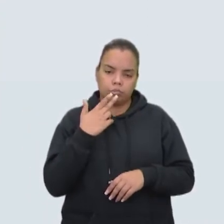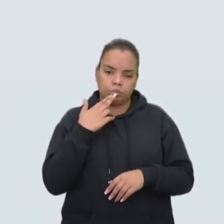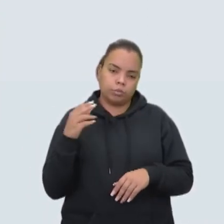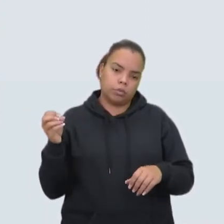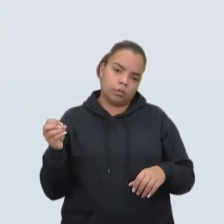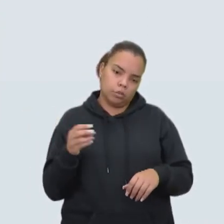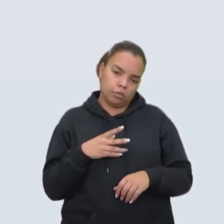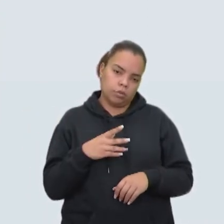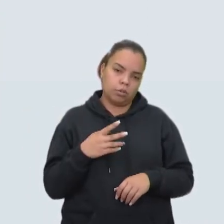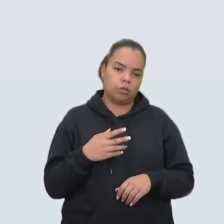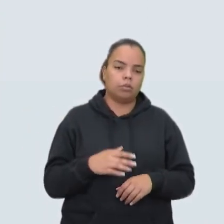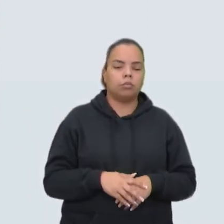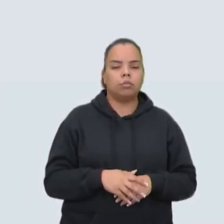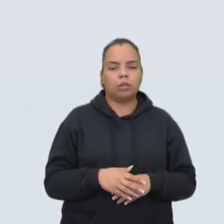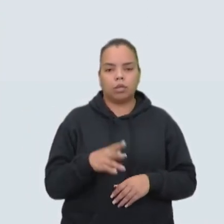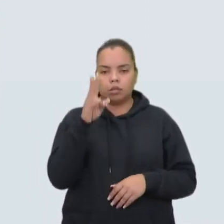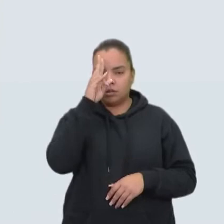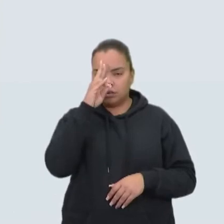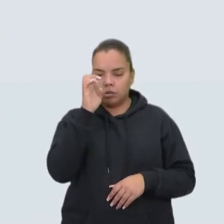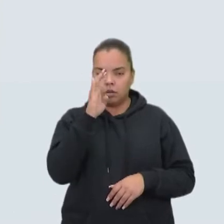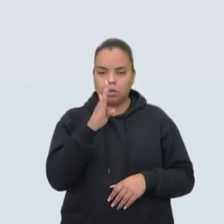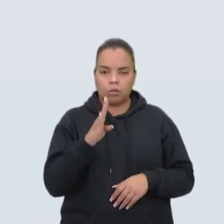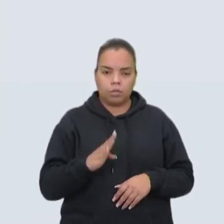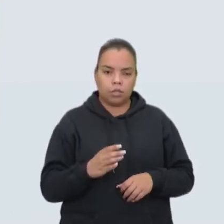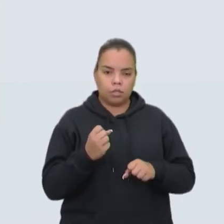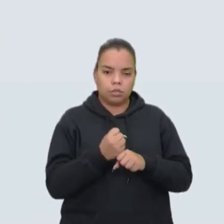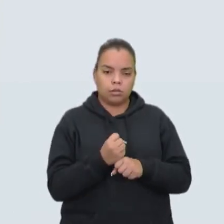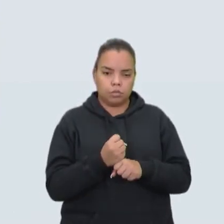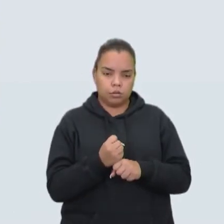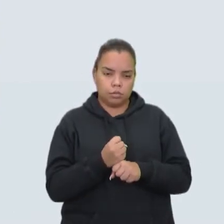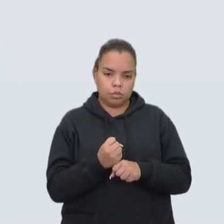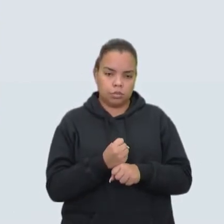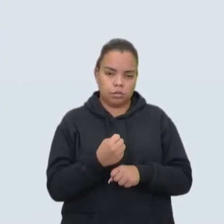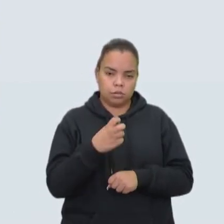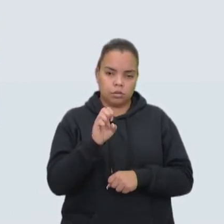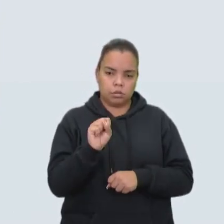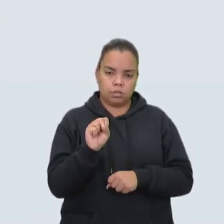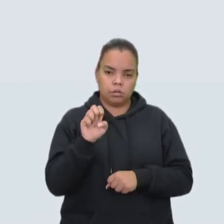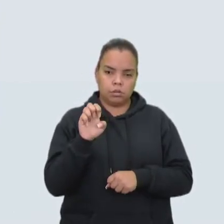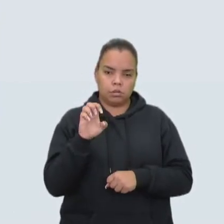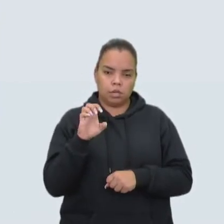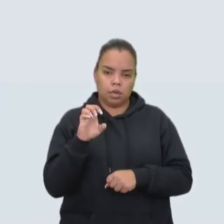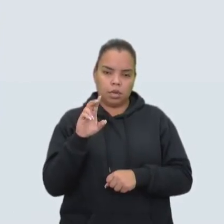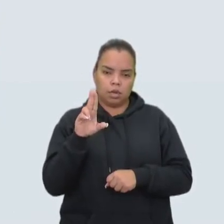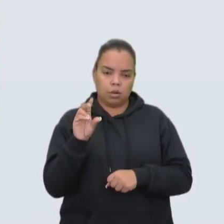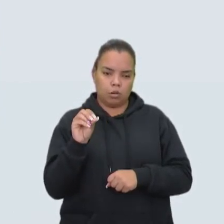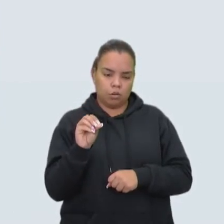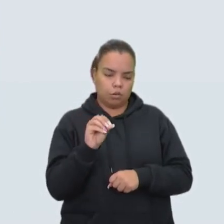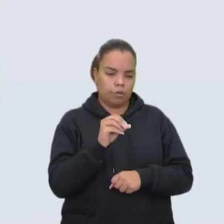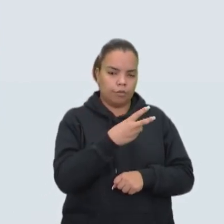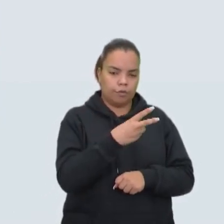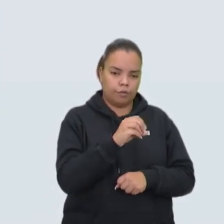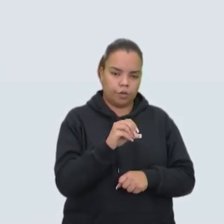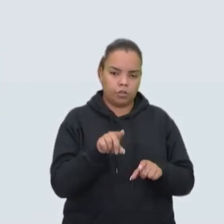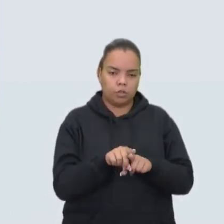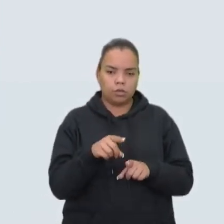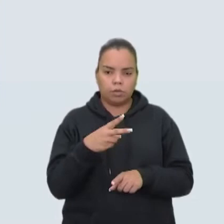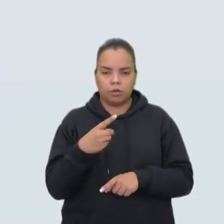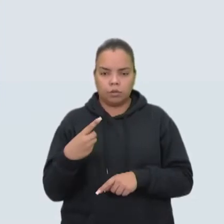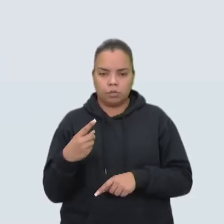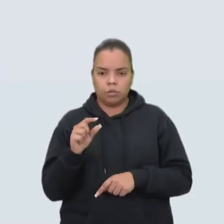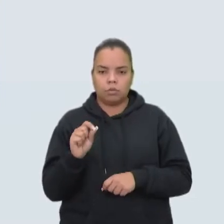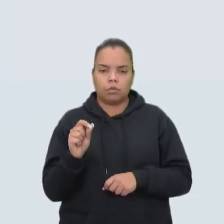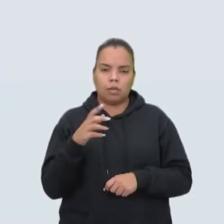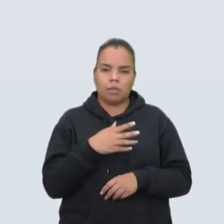séculos 20 e 21. Uma história múltipla e plena de emoções, vivências, interpretações.